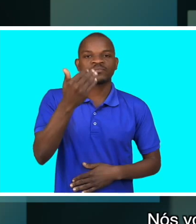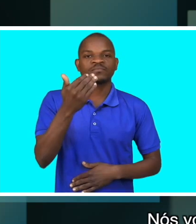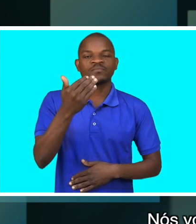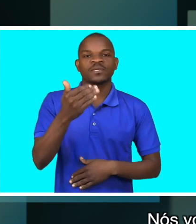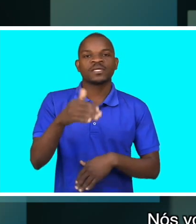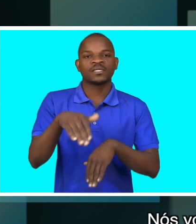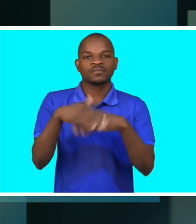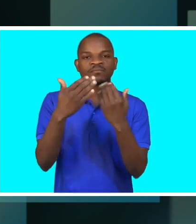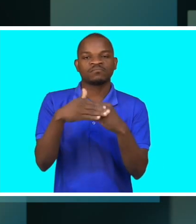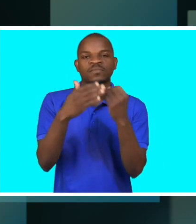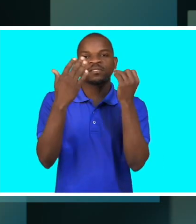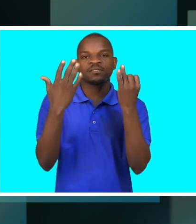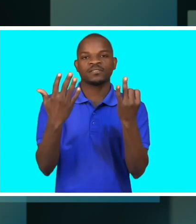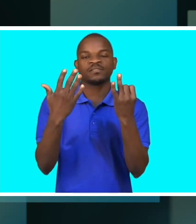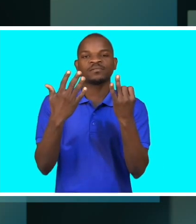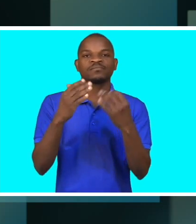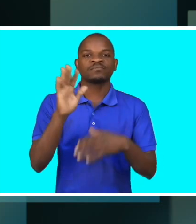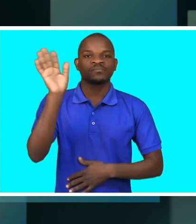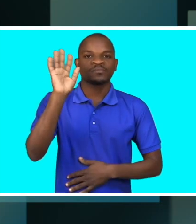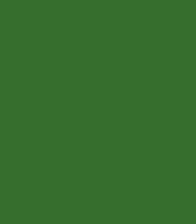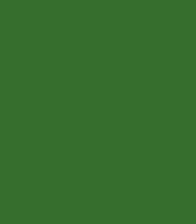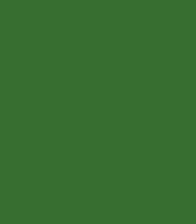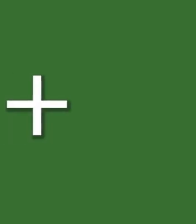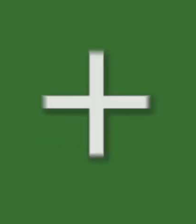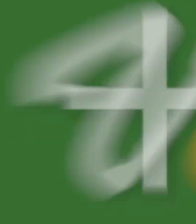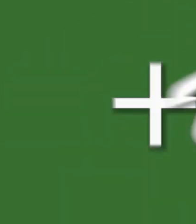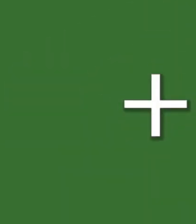a sete dias Até lá